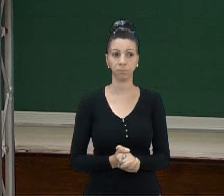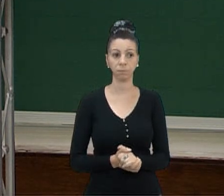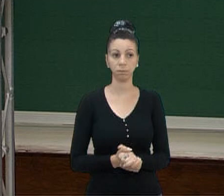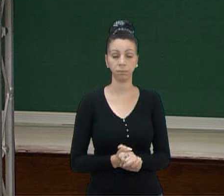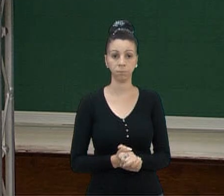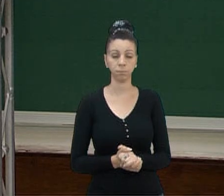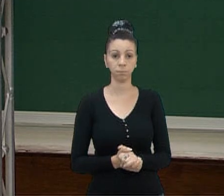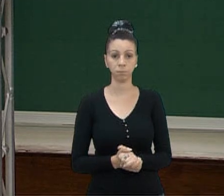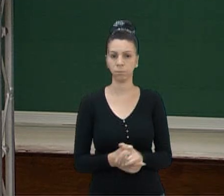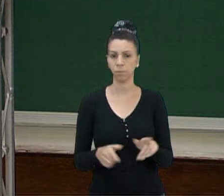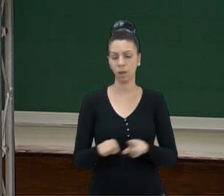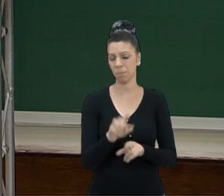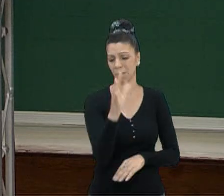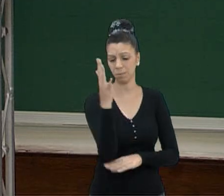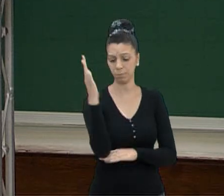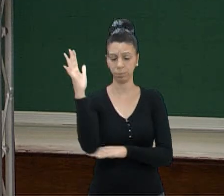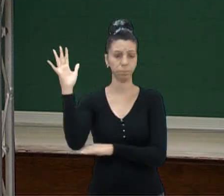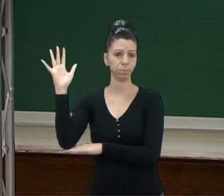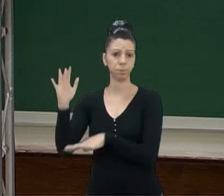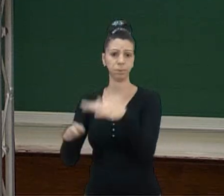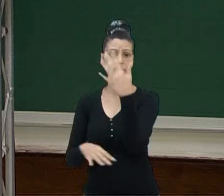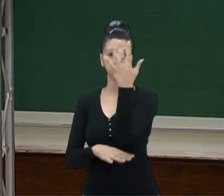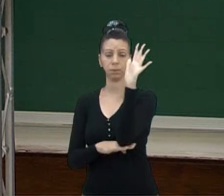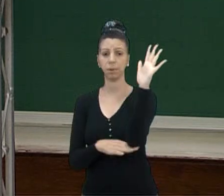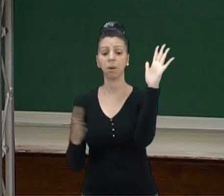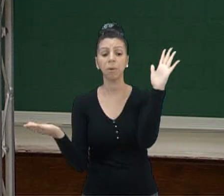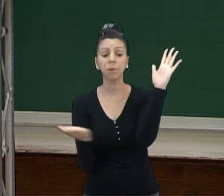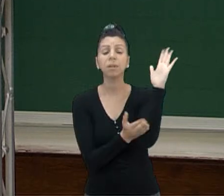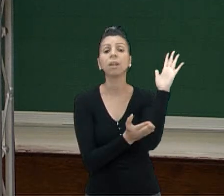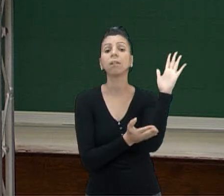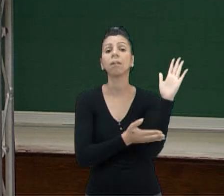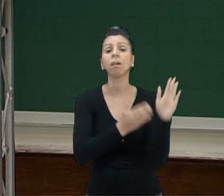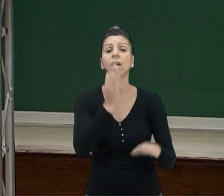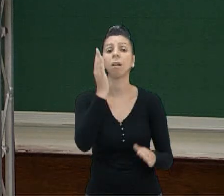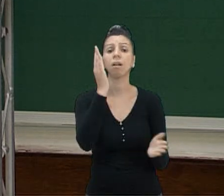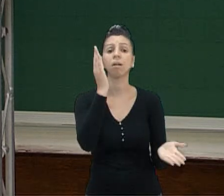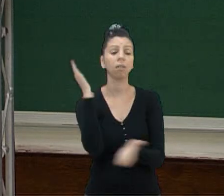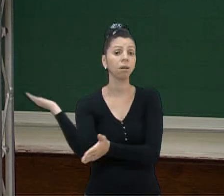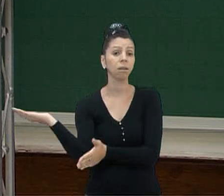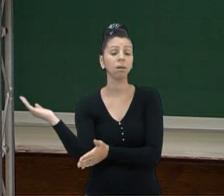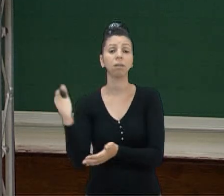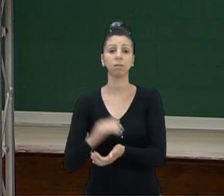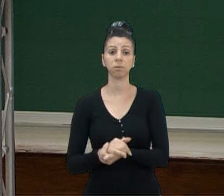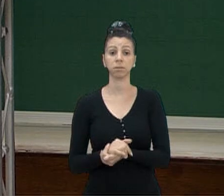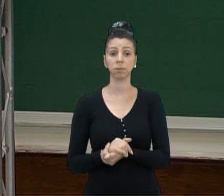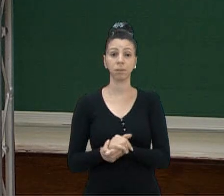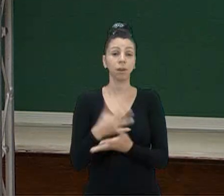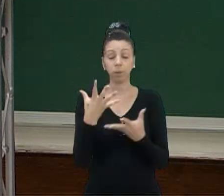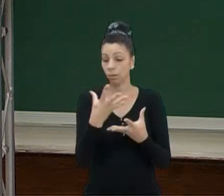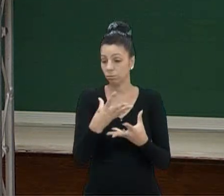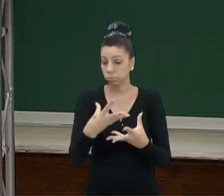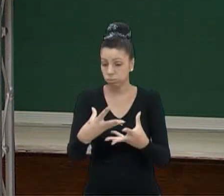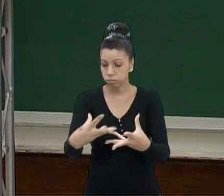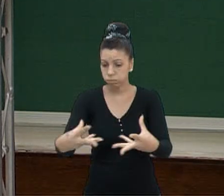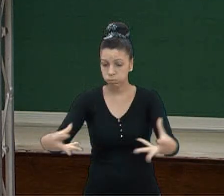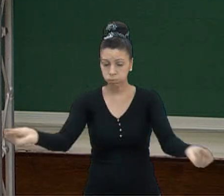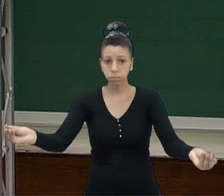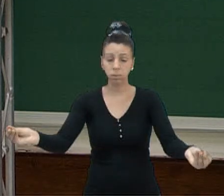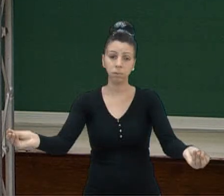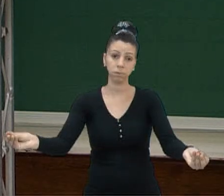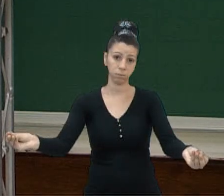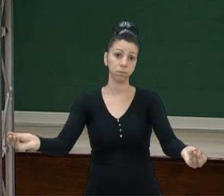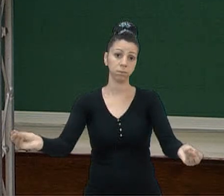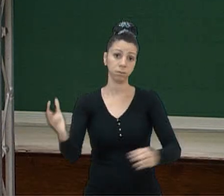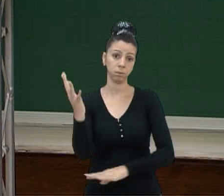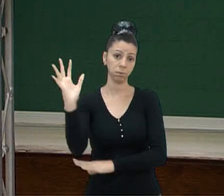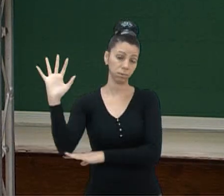Principalmente ali a questão do desmatamento, né, que foi o que afetou bastante a extinção ou a derrubada